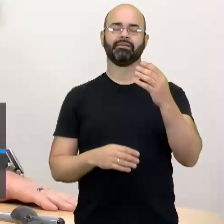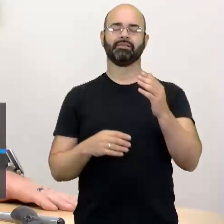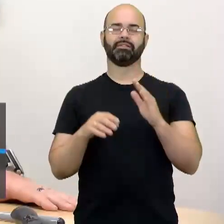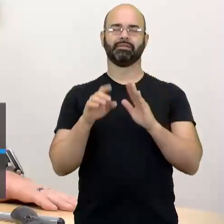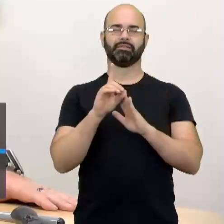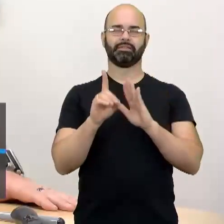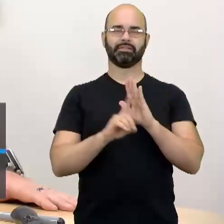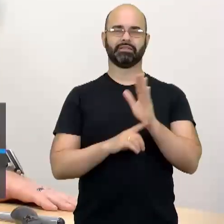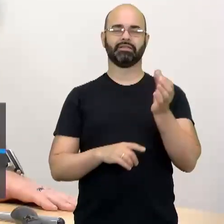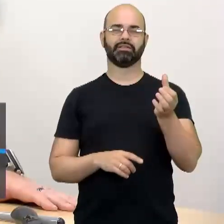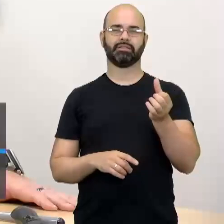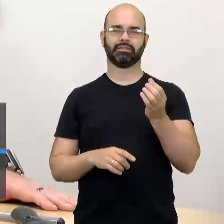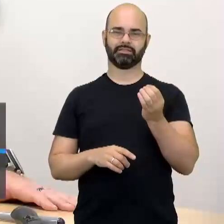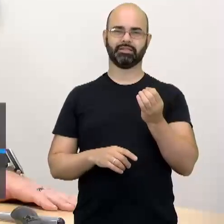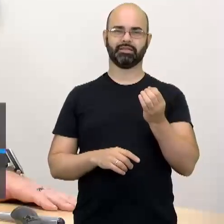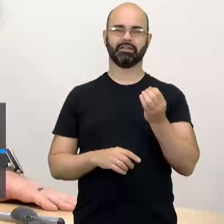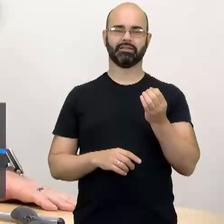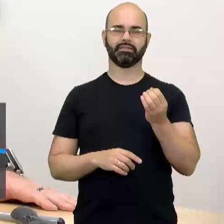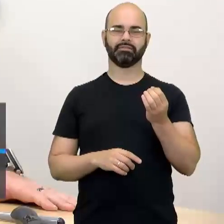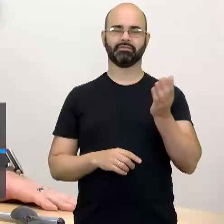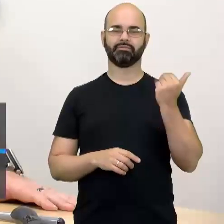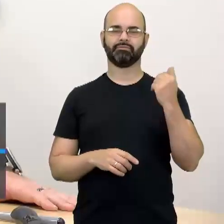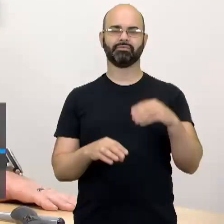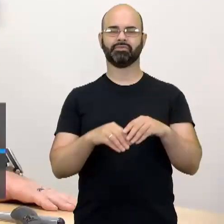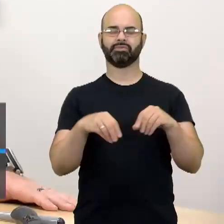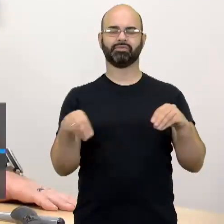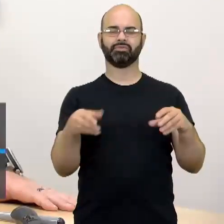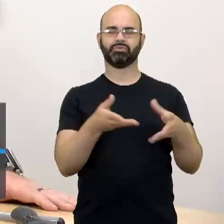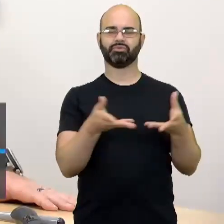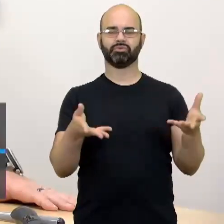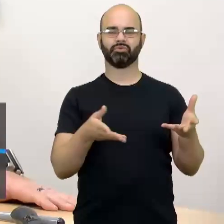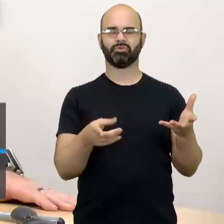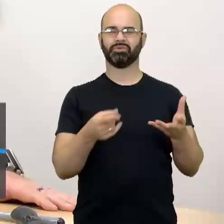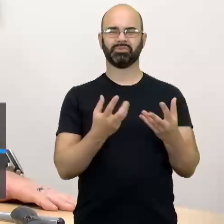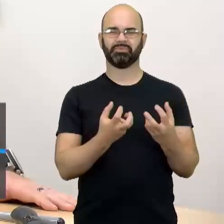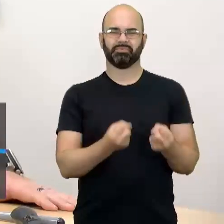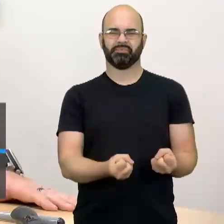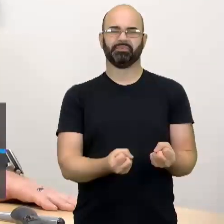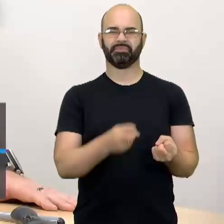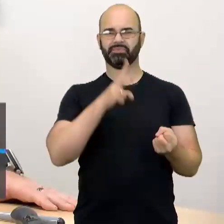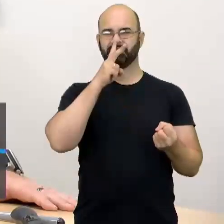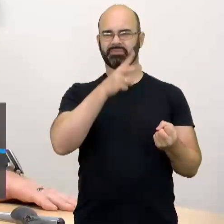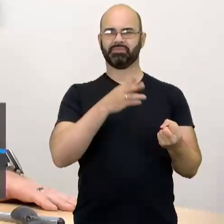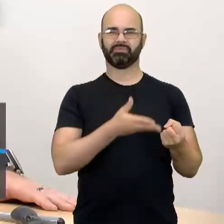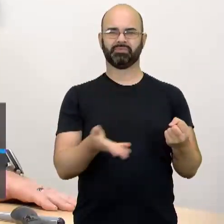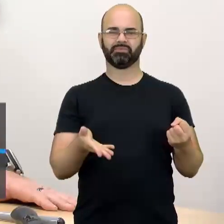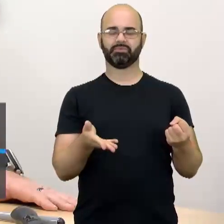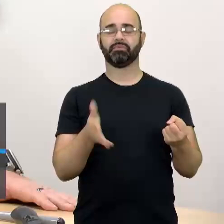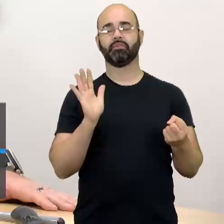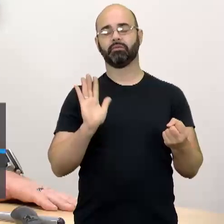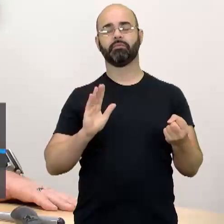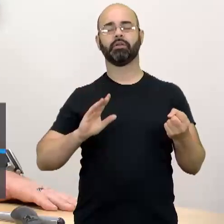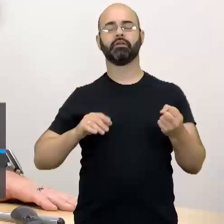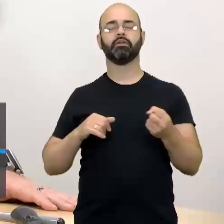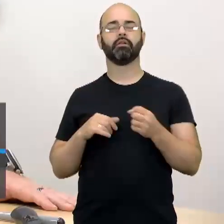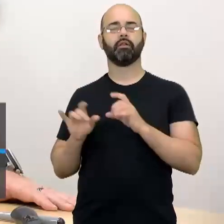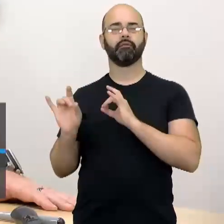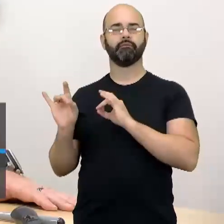até 1970, né? Um solo extremamente ácido, né? E com uma simples técnica, né,